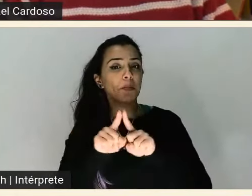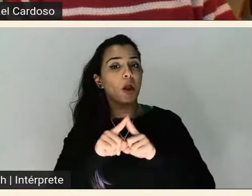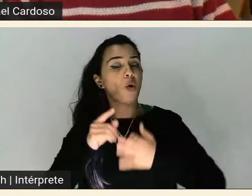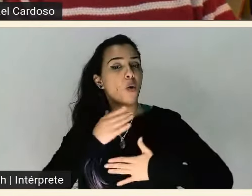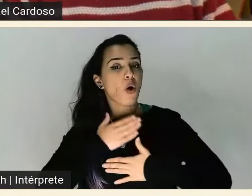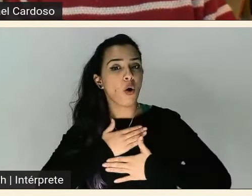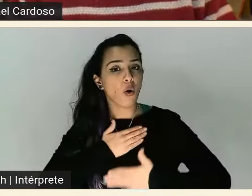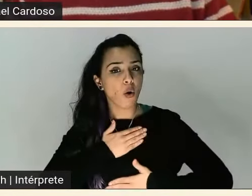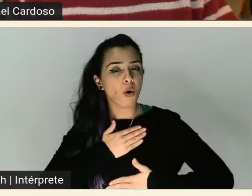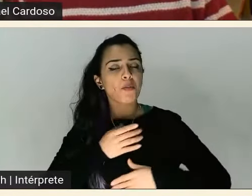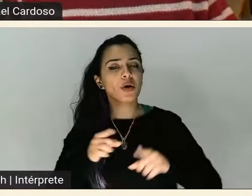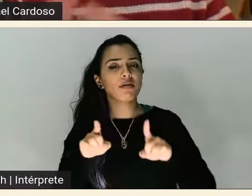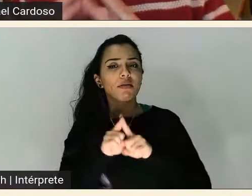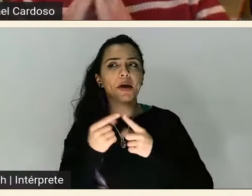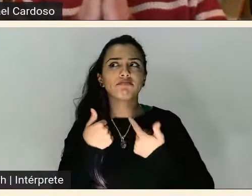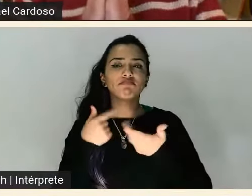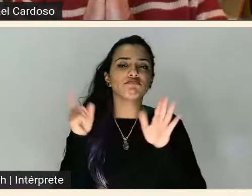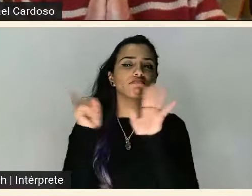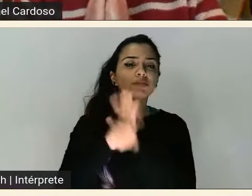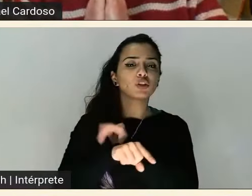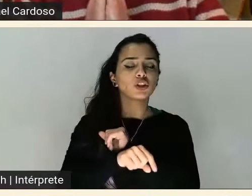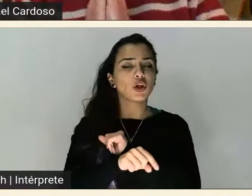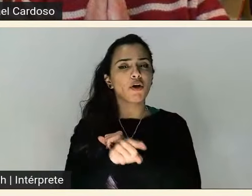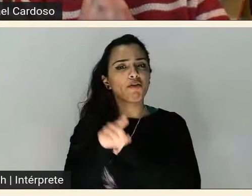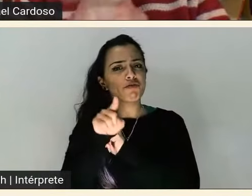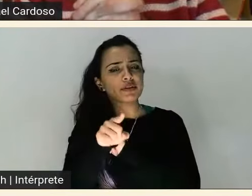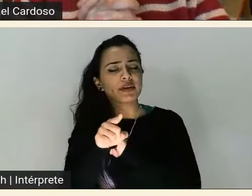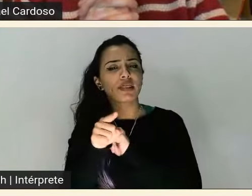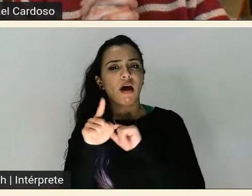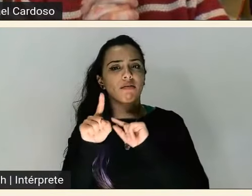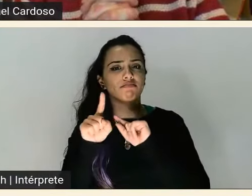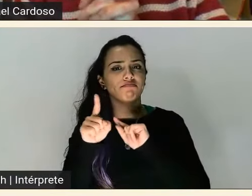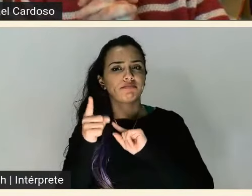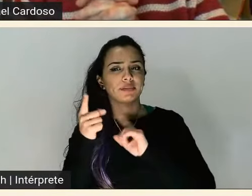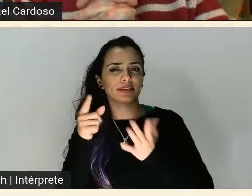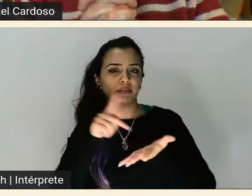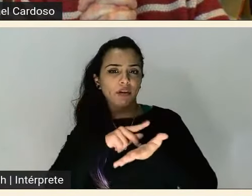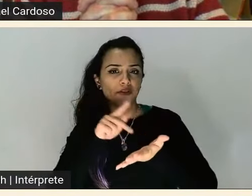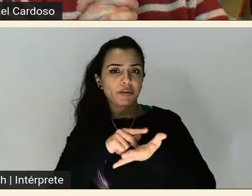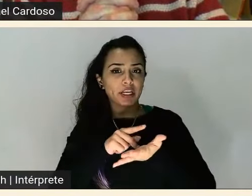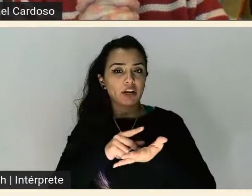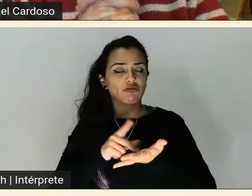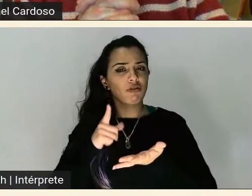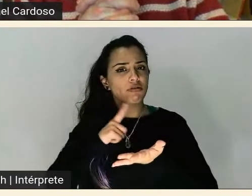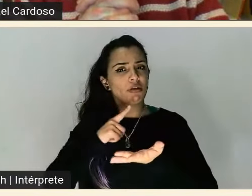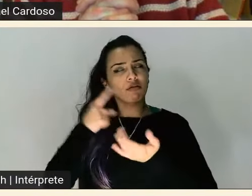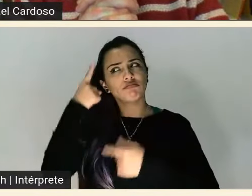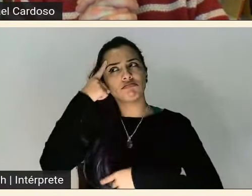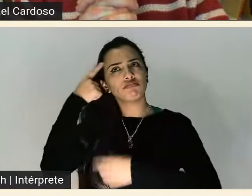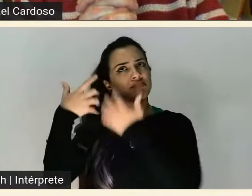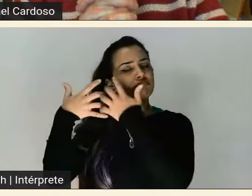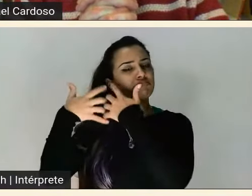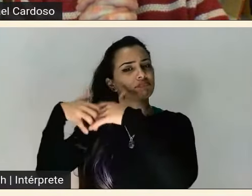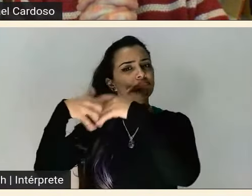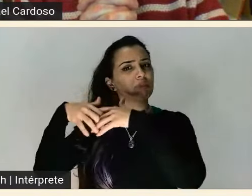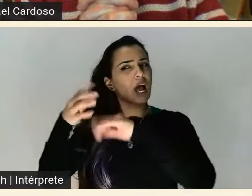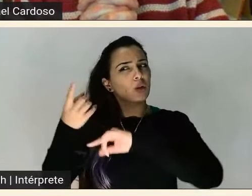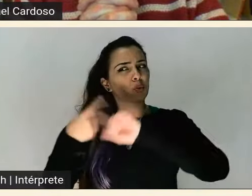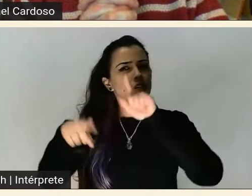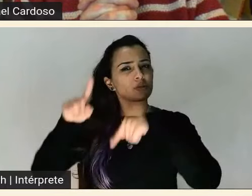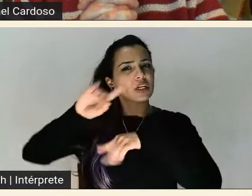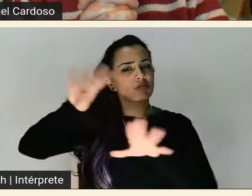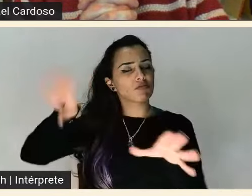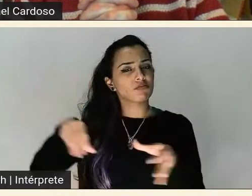ainda uma pergunta, né? Você está falando aí, então, atualizando, na verdade, essas questões e trazendo para algo que é pessoal,